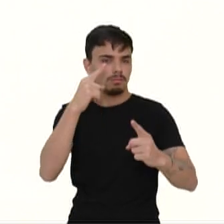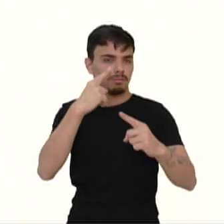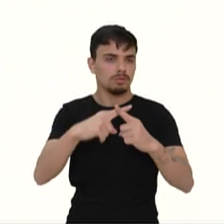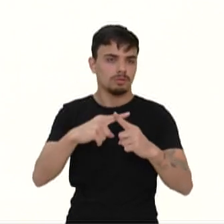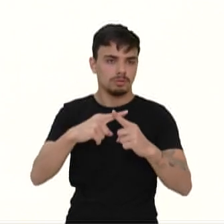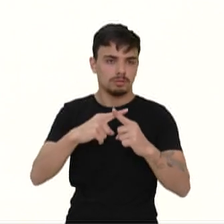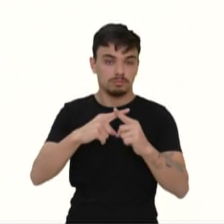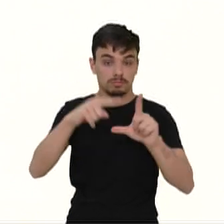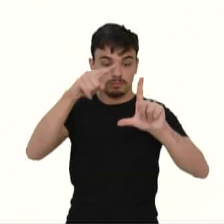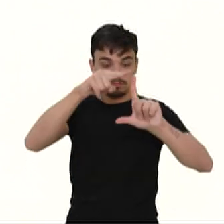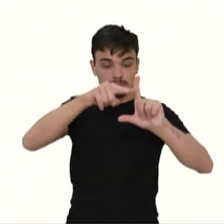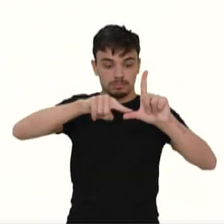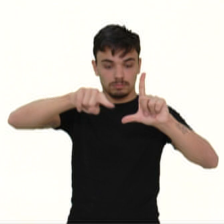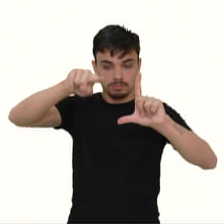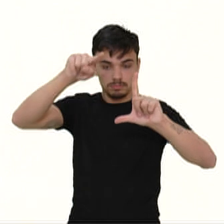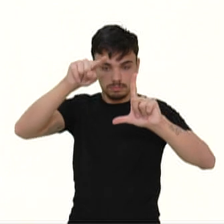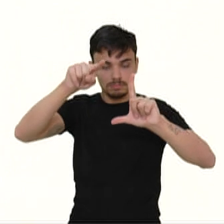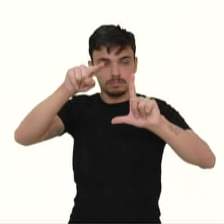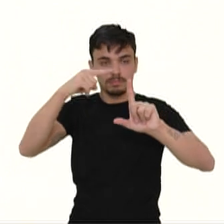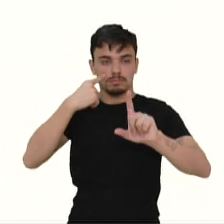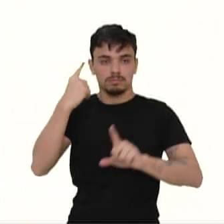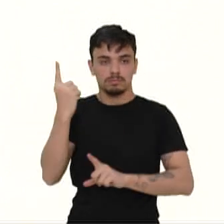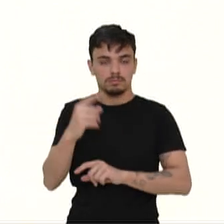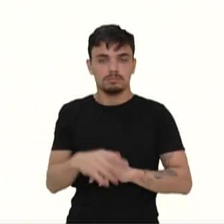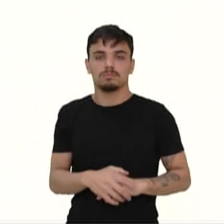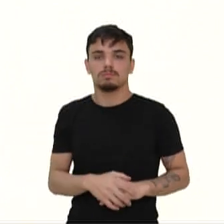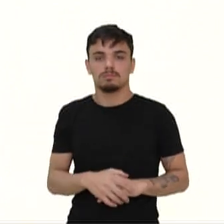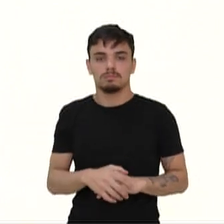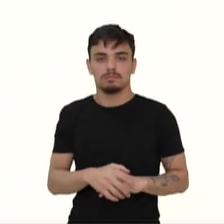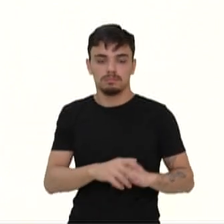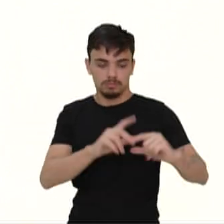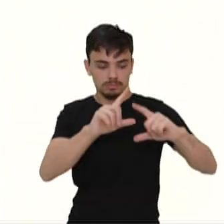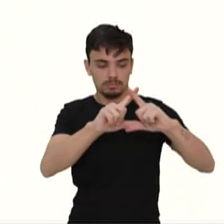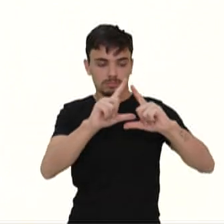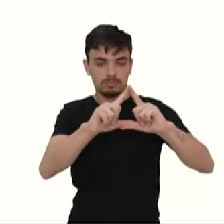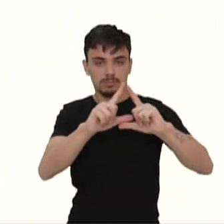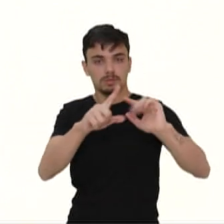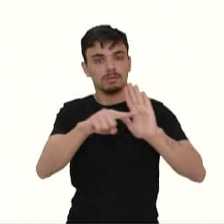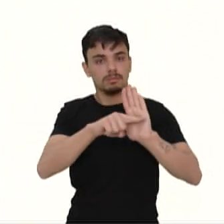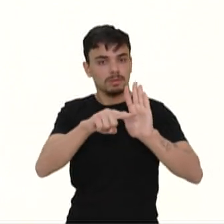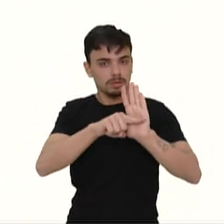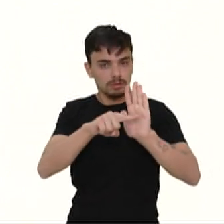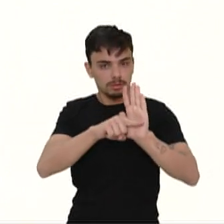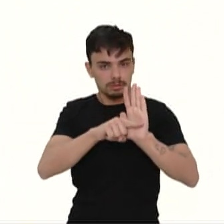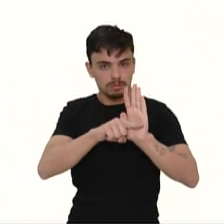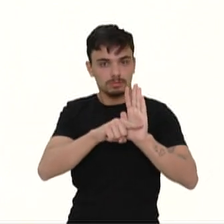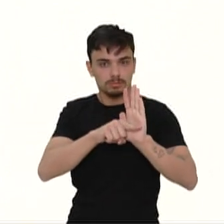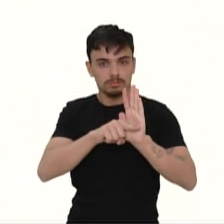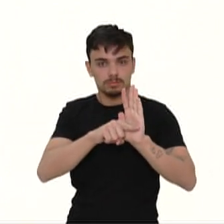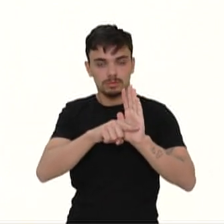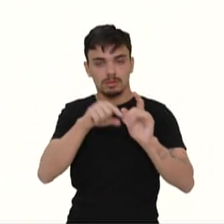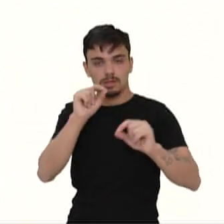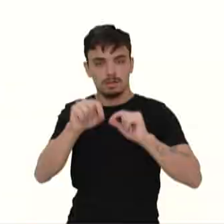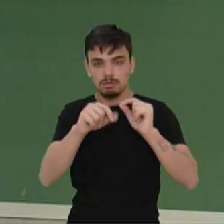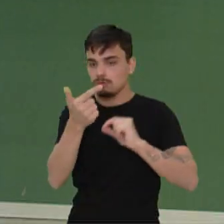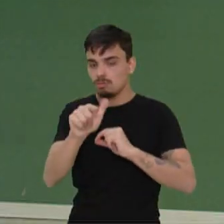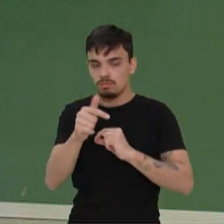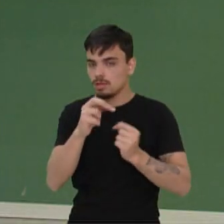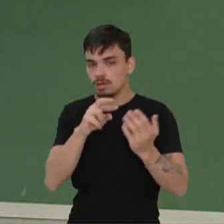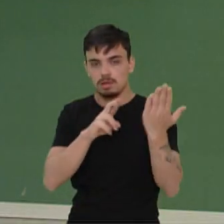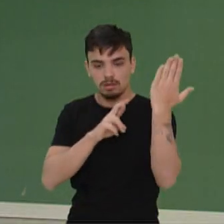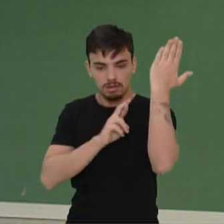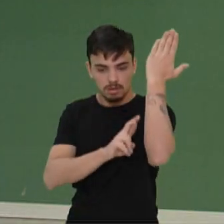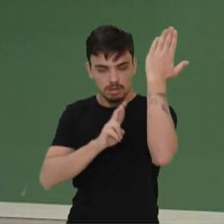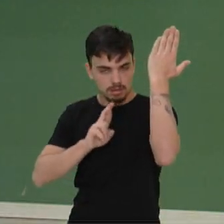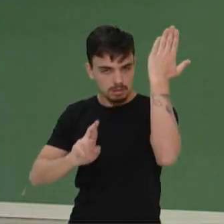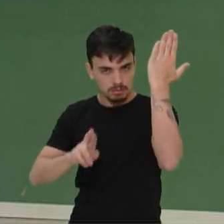concavidade voltada para cima. O delta é menos 25, é negativo. Se o delta é negativo, não tem raiz real. Se não tem